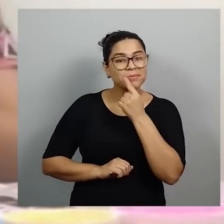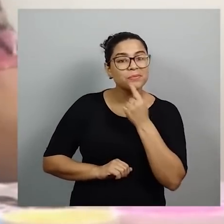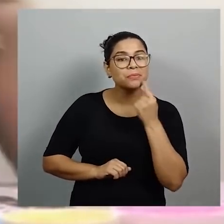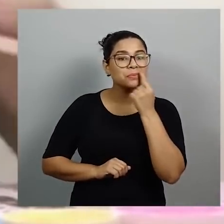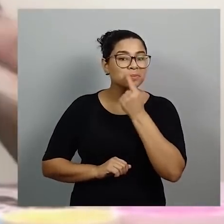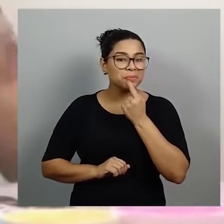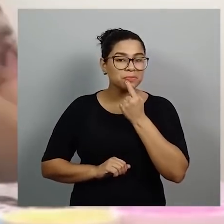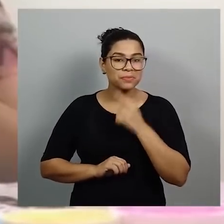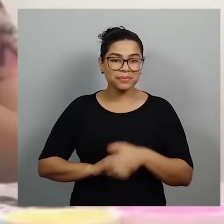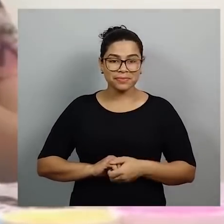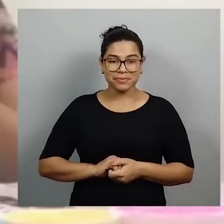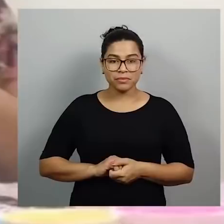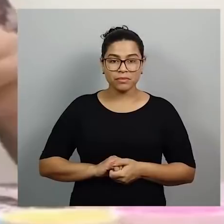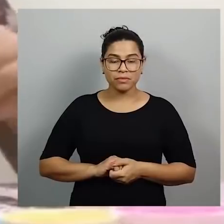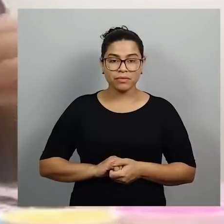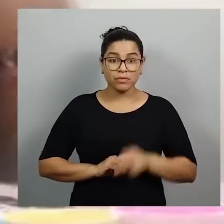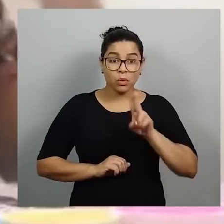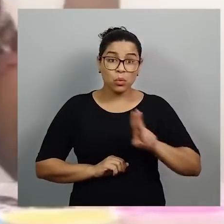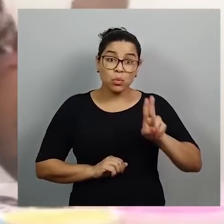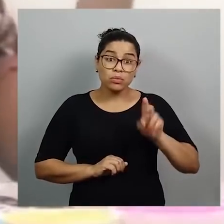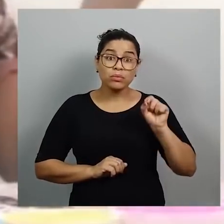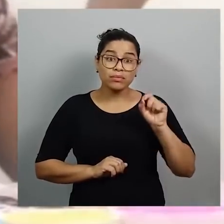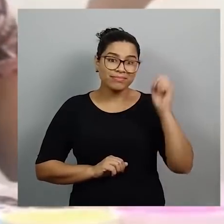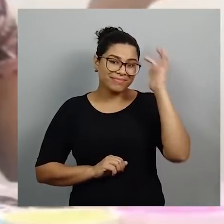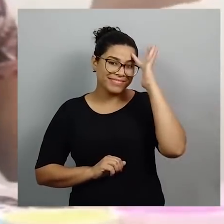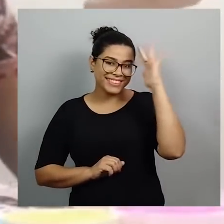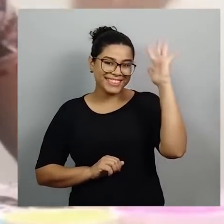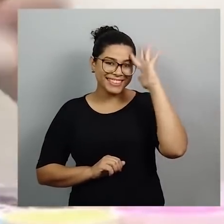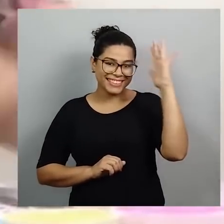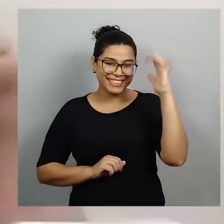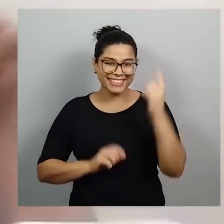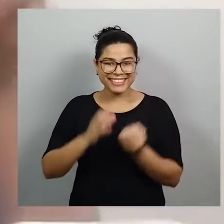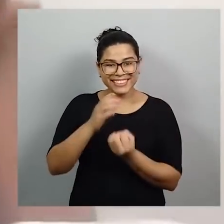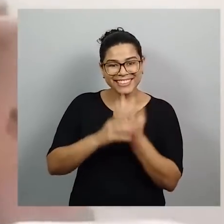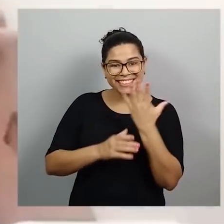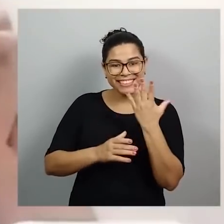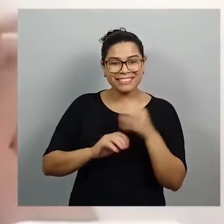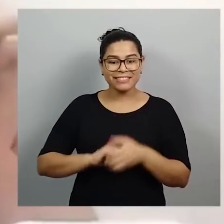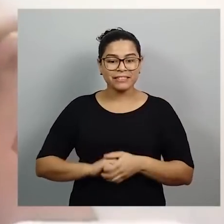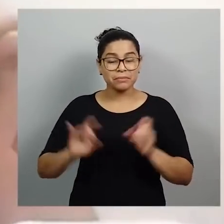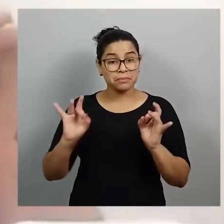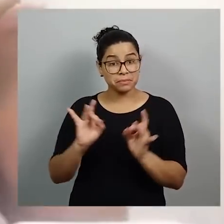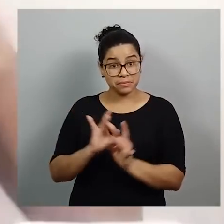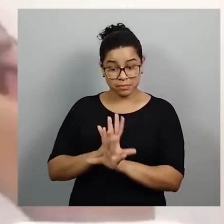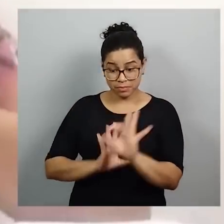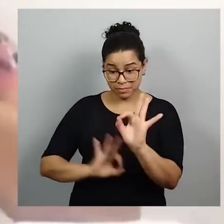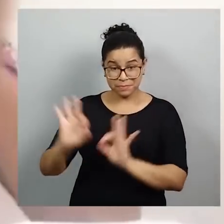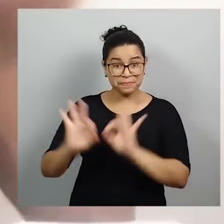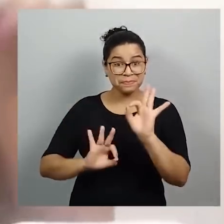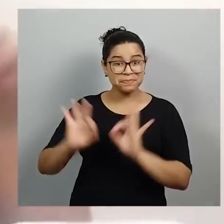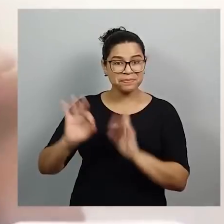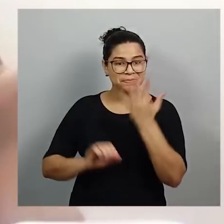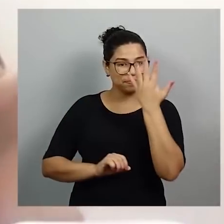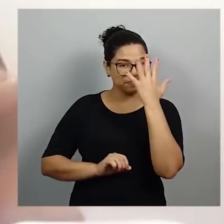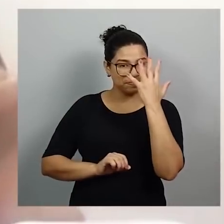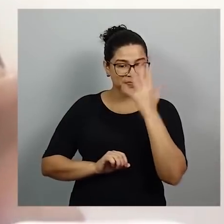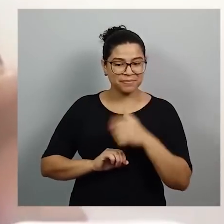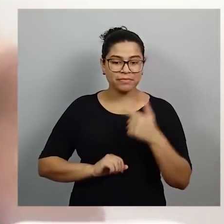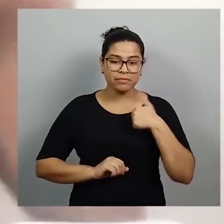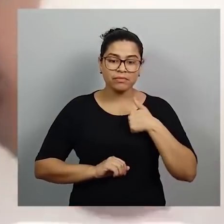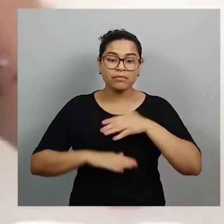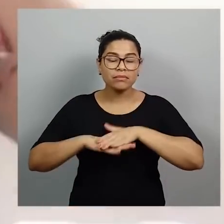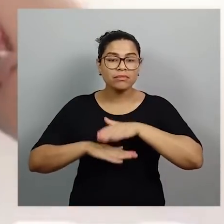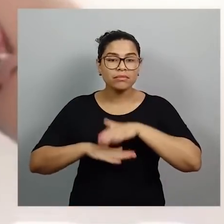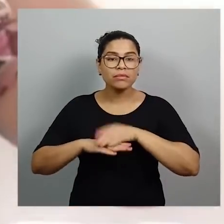nariz, boca. Usem sua criatividade. Estou finalizando a decoração da